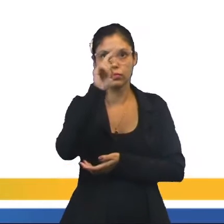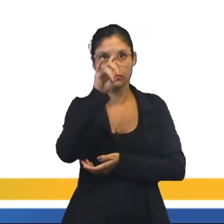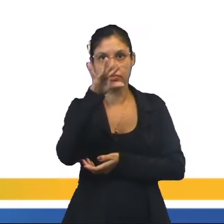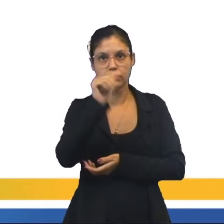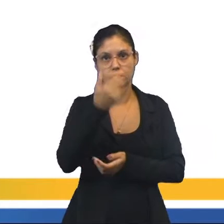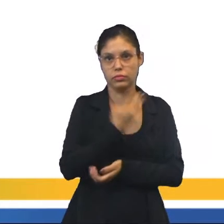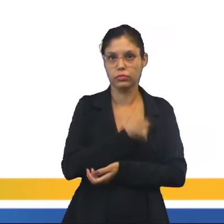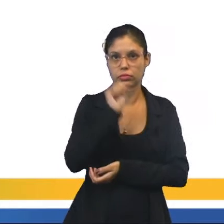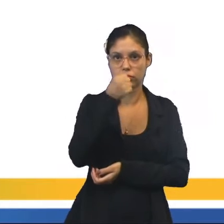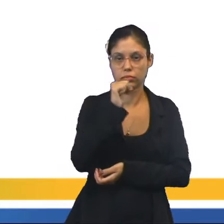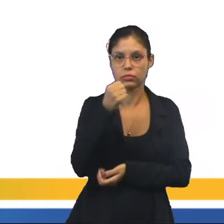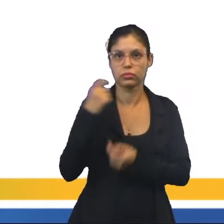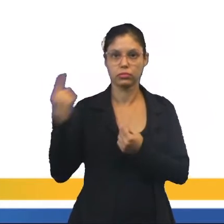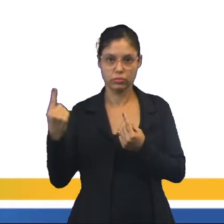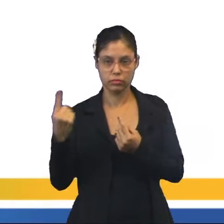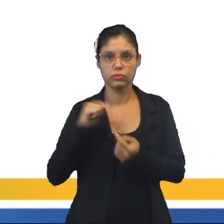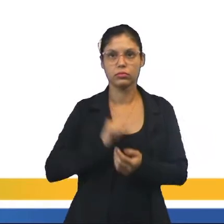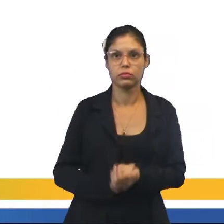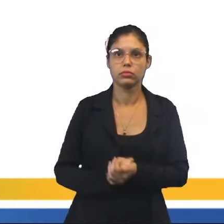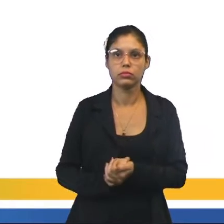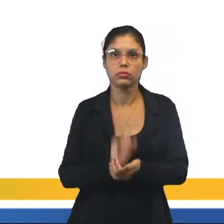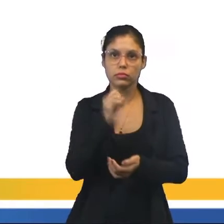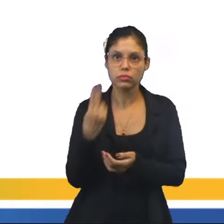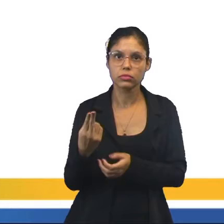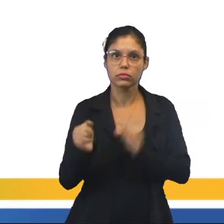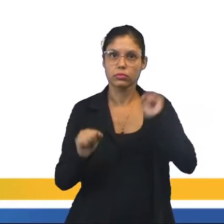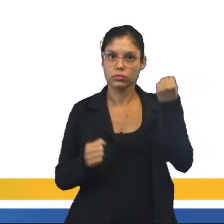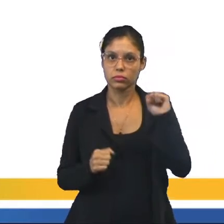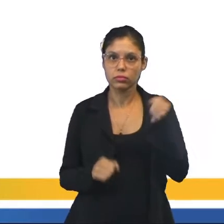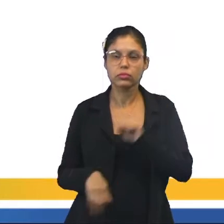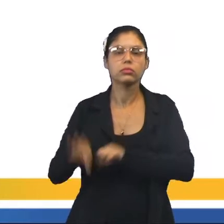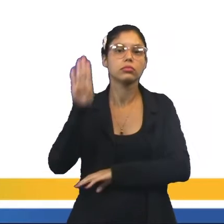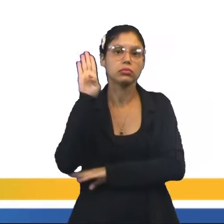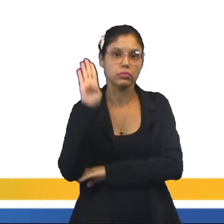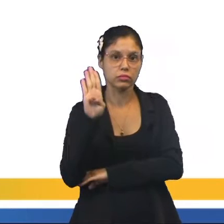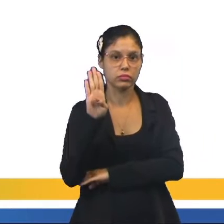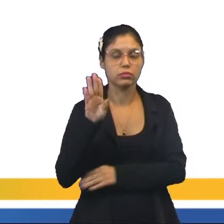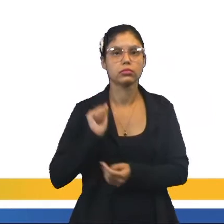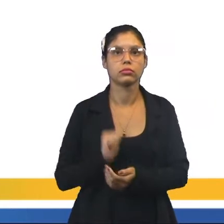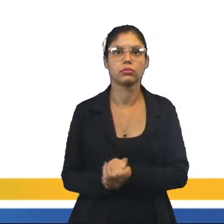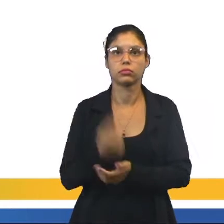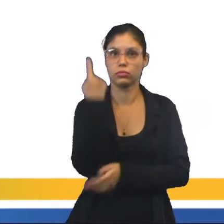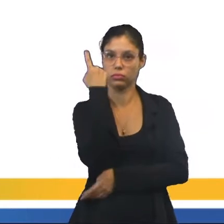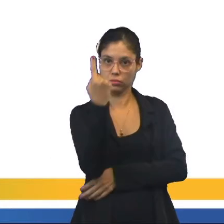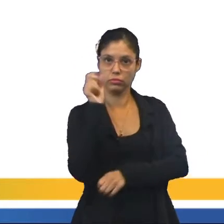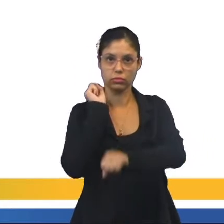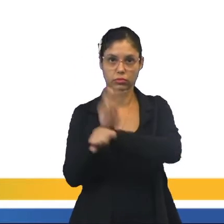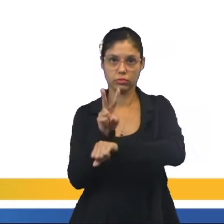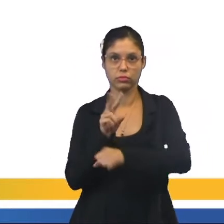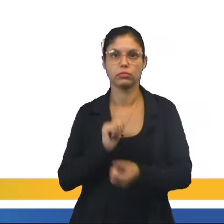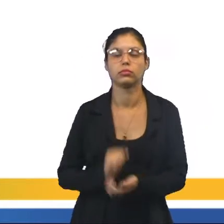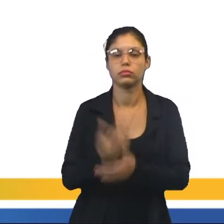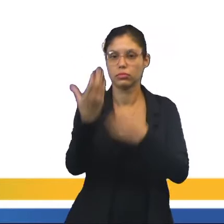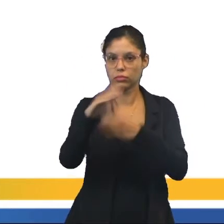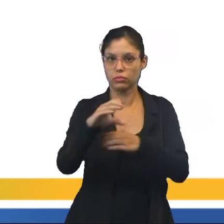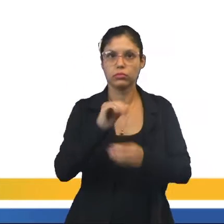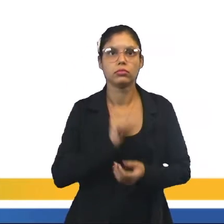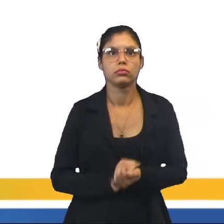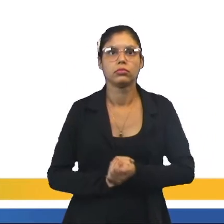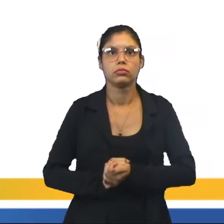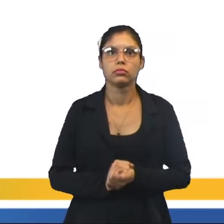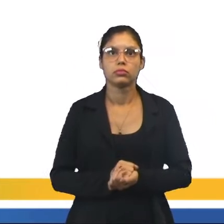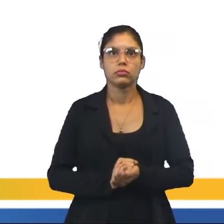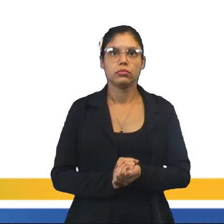os números é 8 para 1. Ou seja, há 8 candidatos para uma vaga no